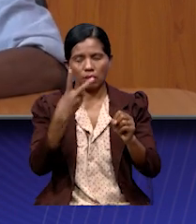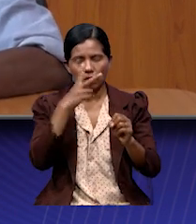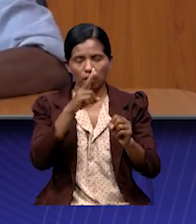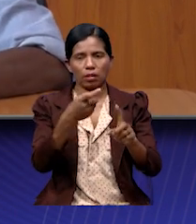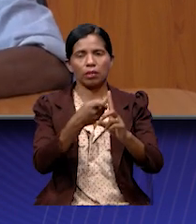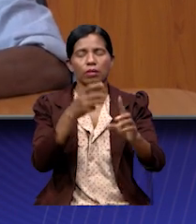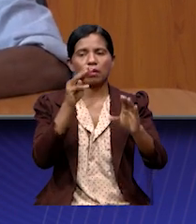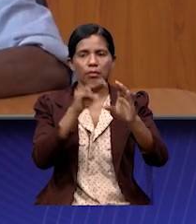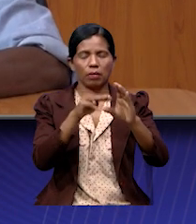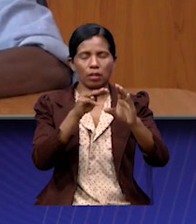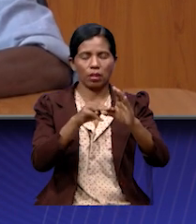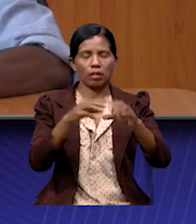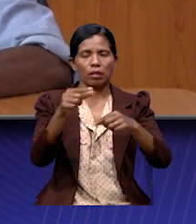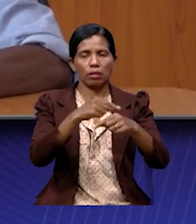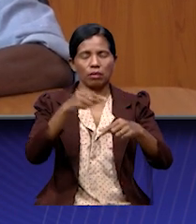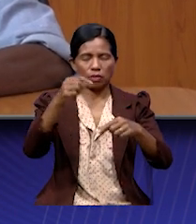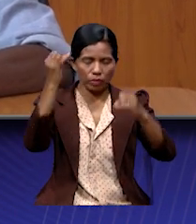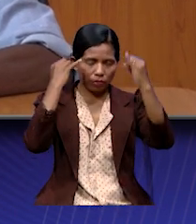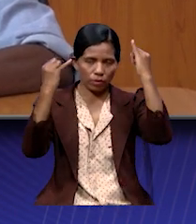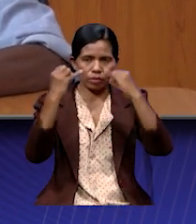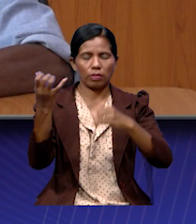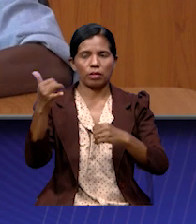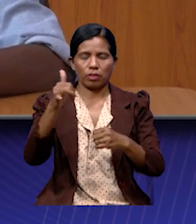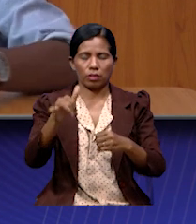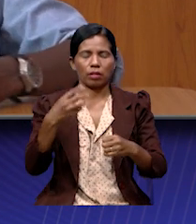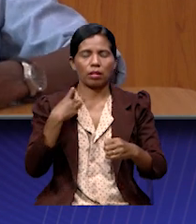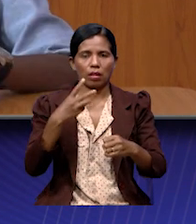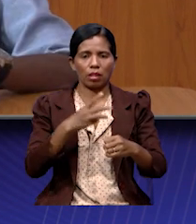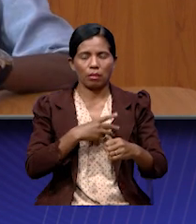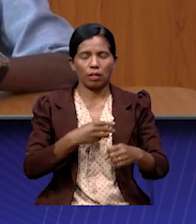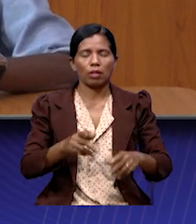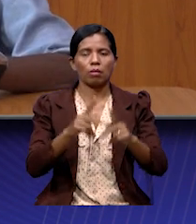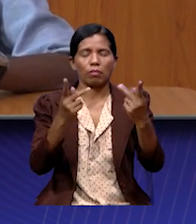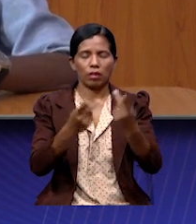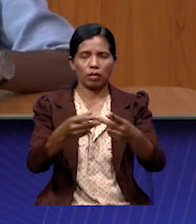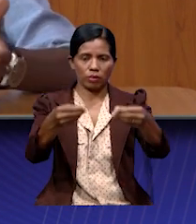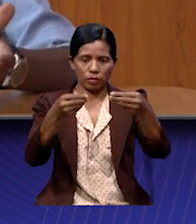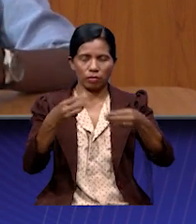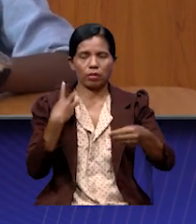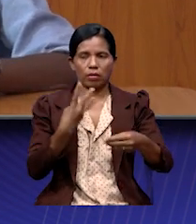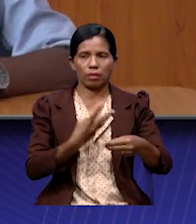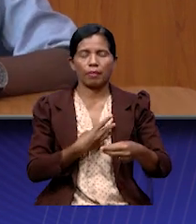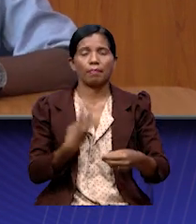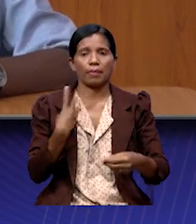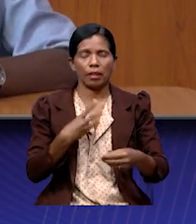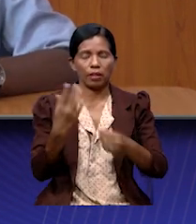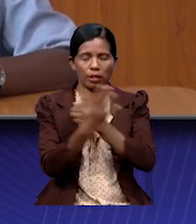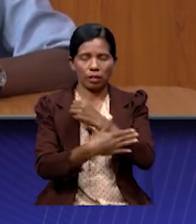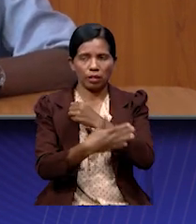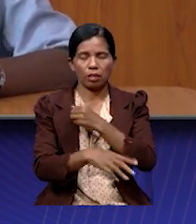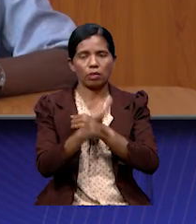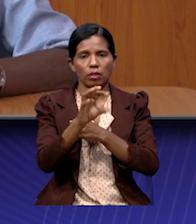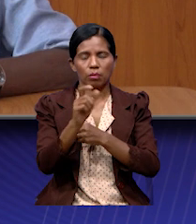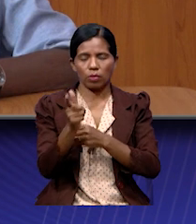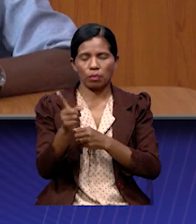mercado global ne informações sirasa supplier amene supplier ko mayam. Kita kuliah ya itu nih rai lara nih 2021